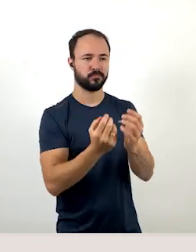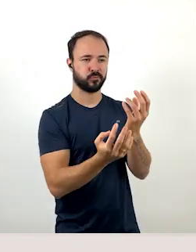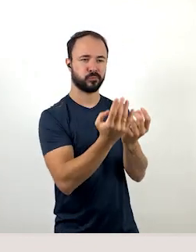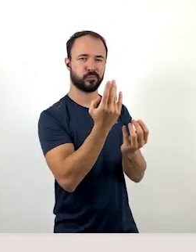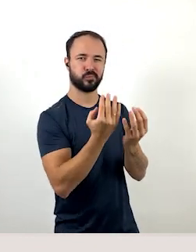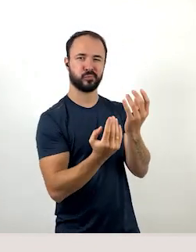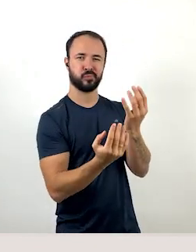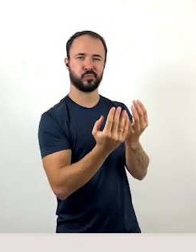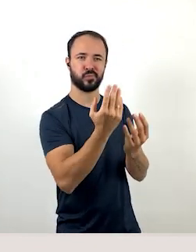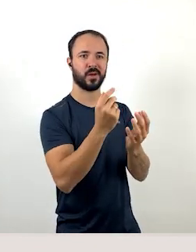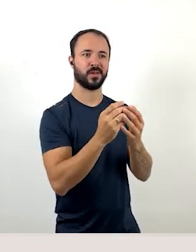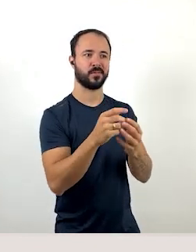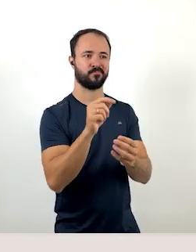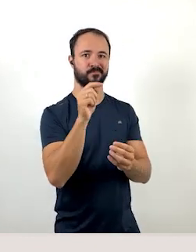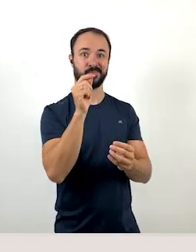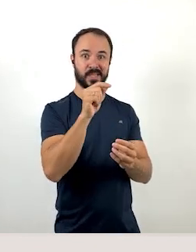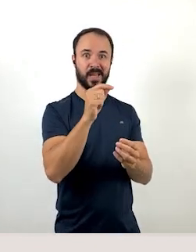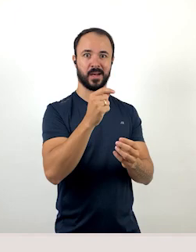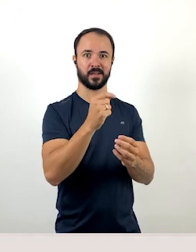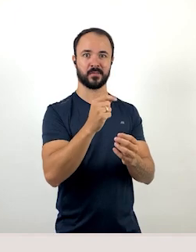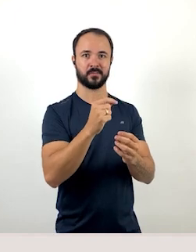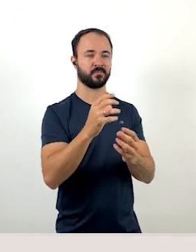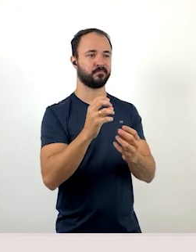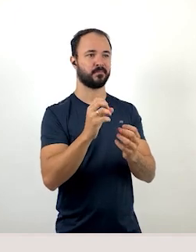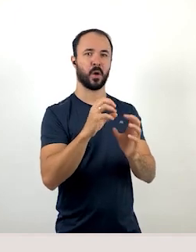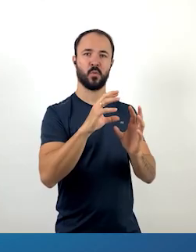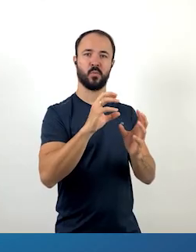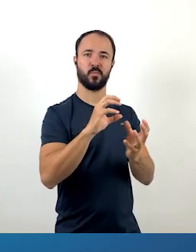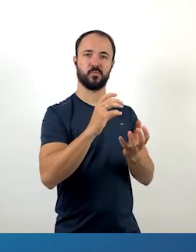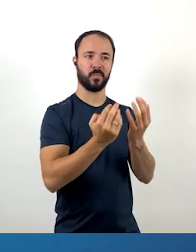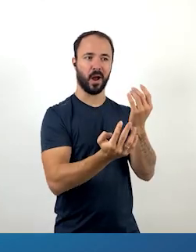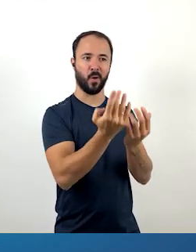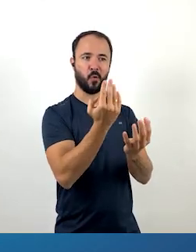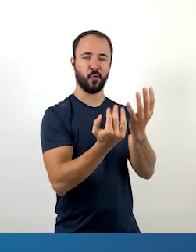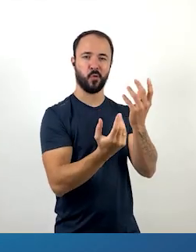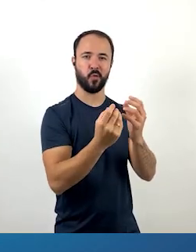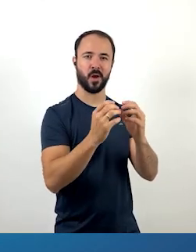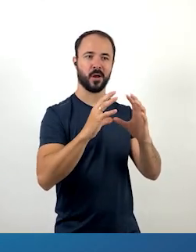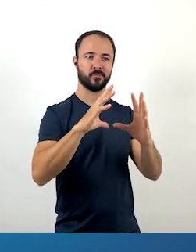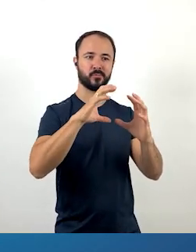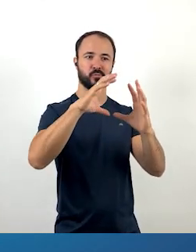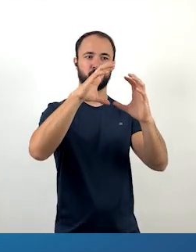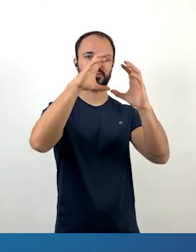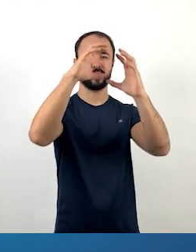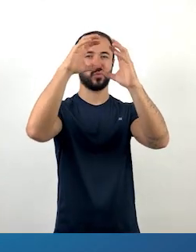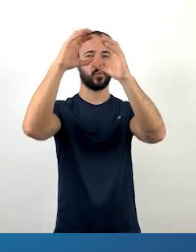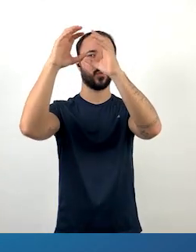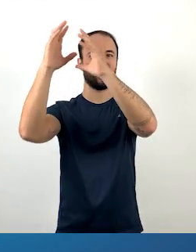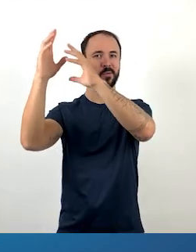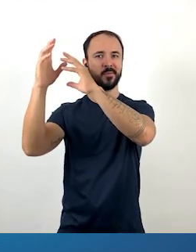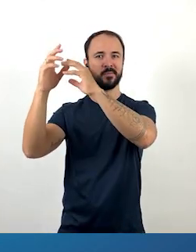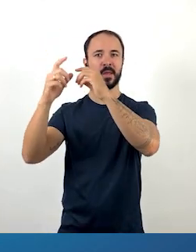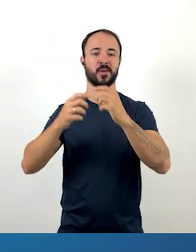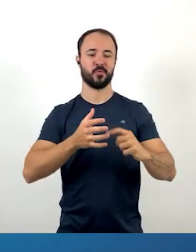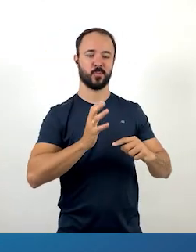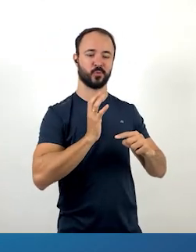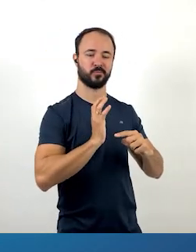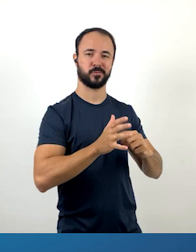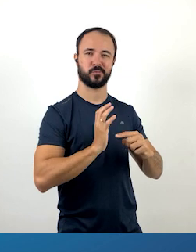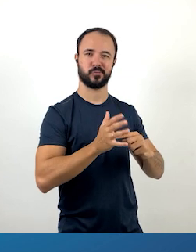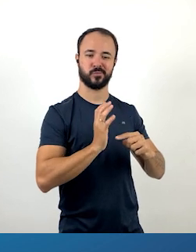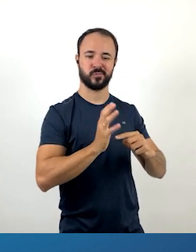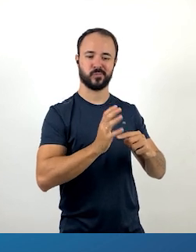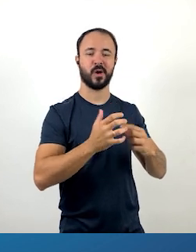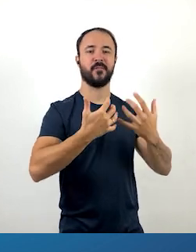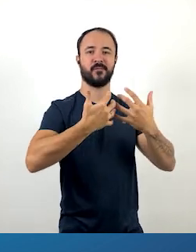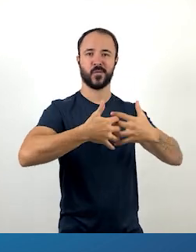presente. Consequentemente, essa água vaporizada acaba girando a turbina, energia cinética do